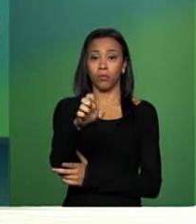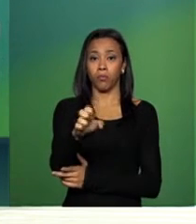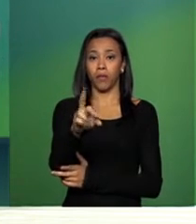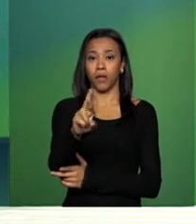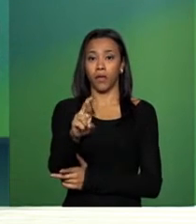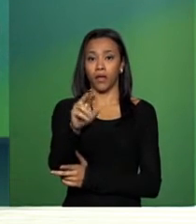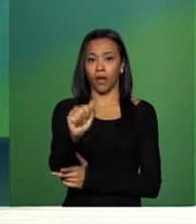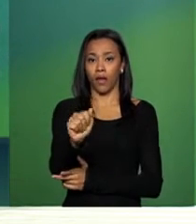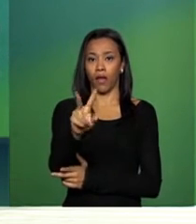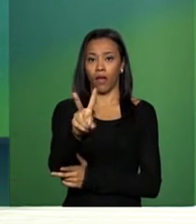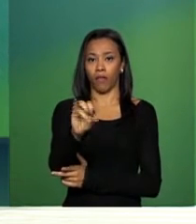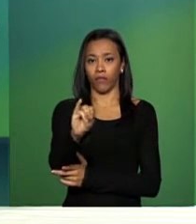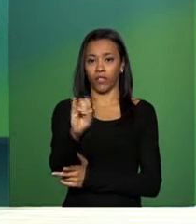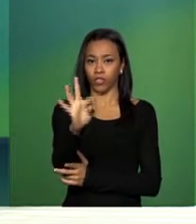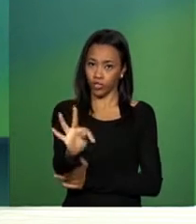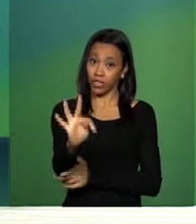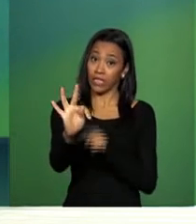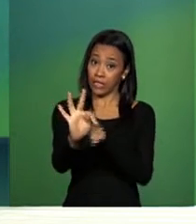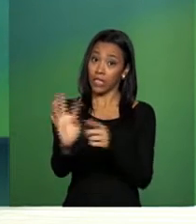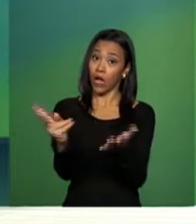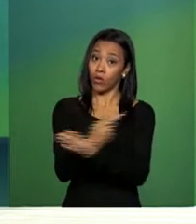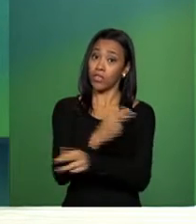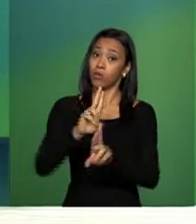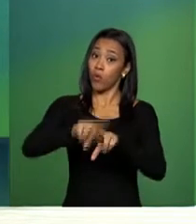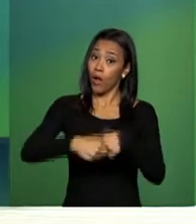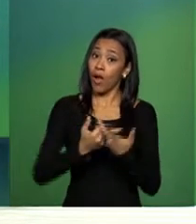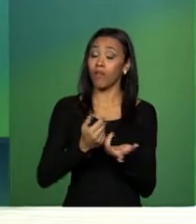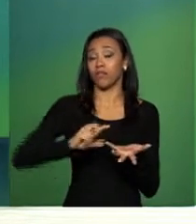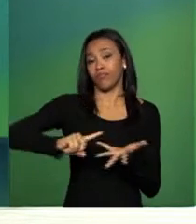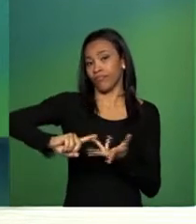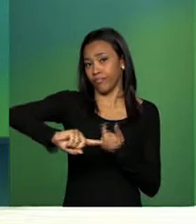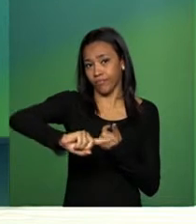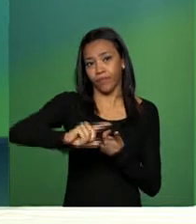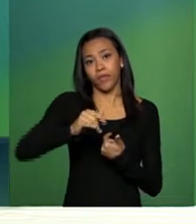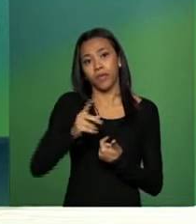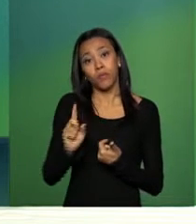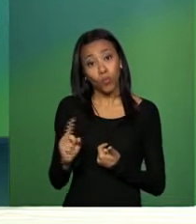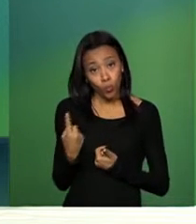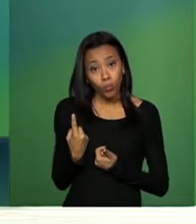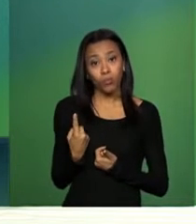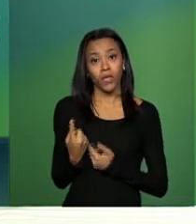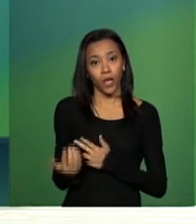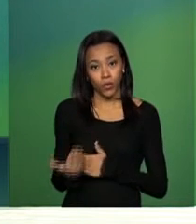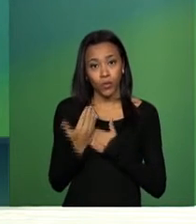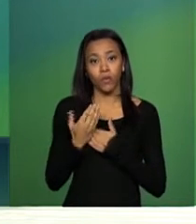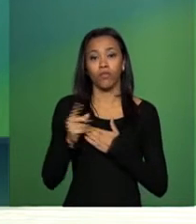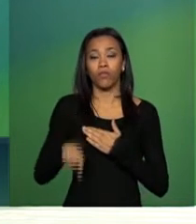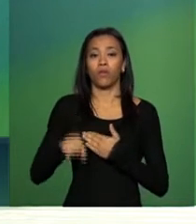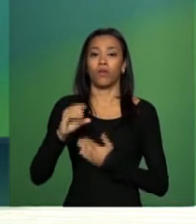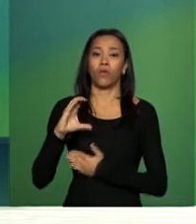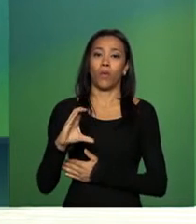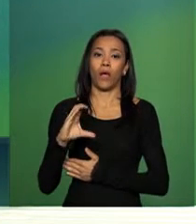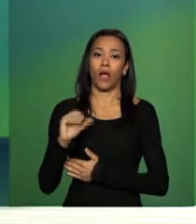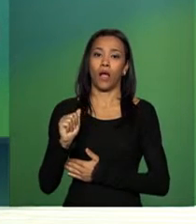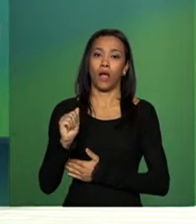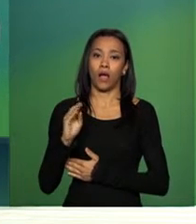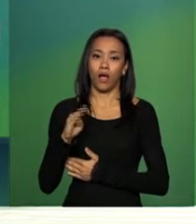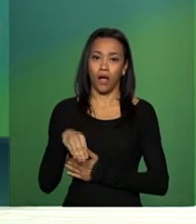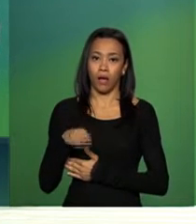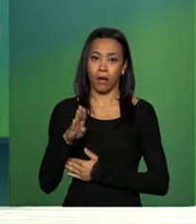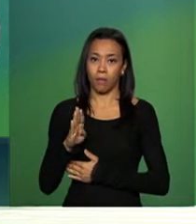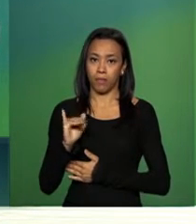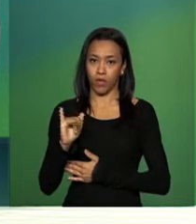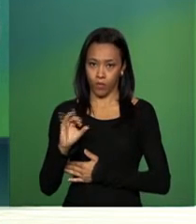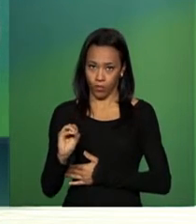decorrência de uma série de fatores. O câmbio é um deles. E o câmbio representa uma oportunidade nesse momento. Nós já